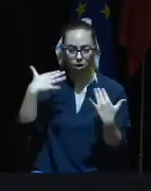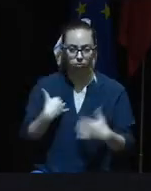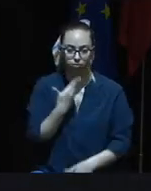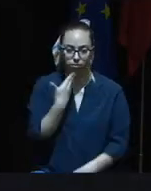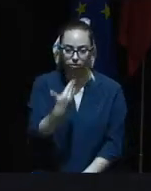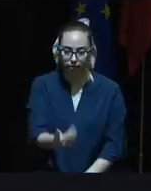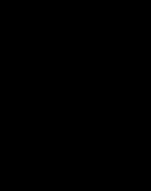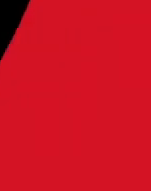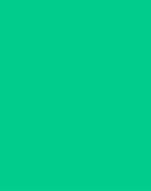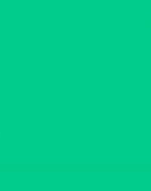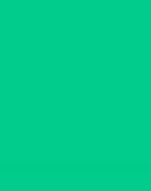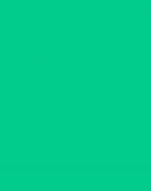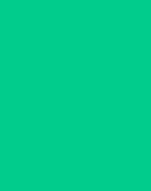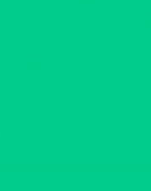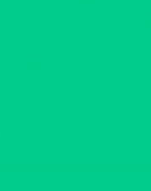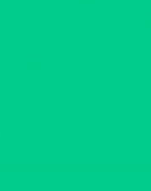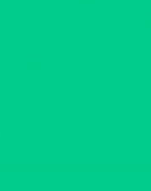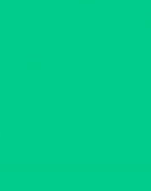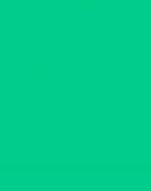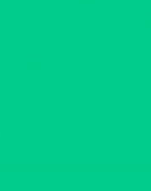muito obrigada